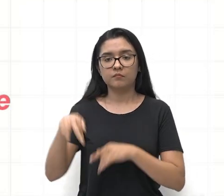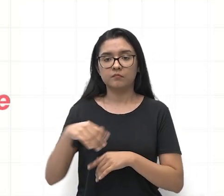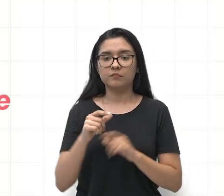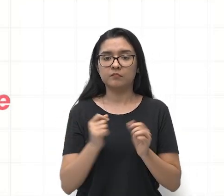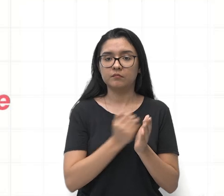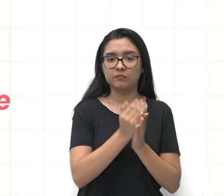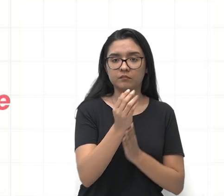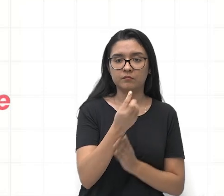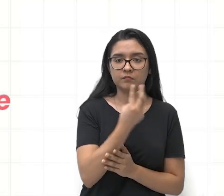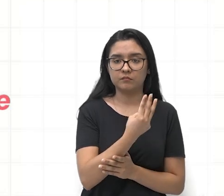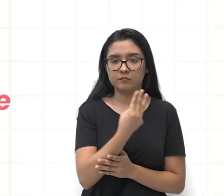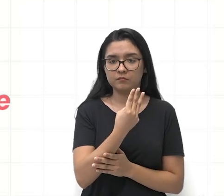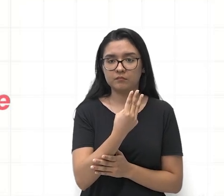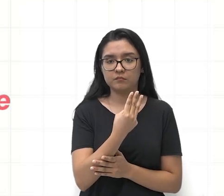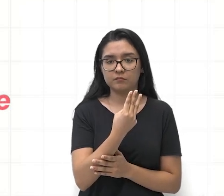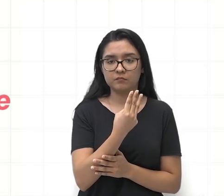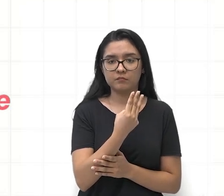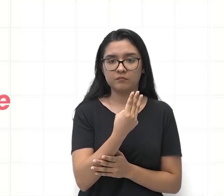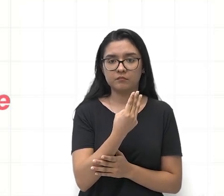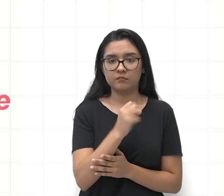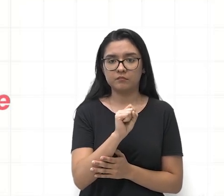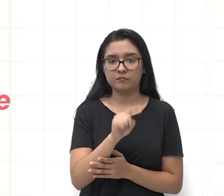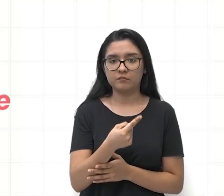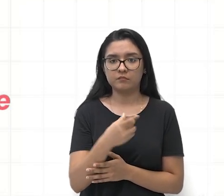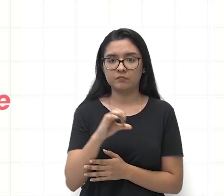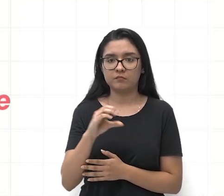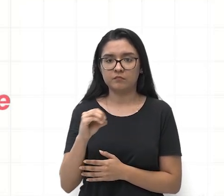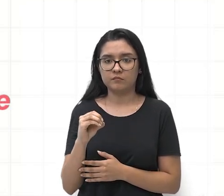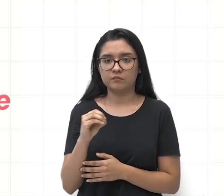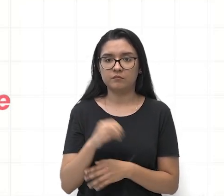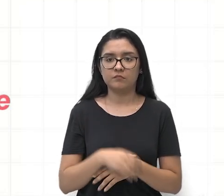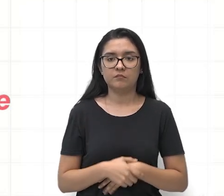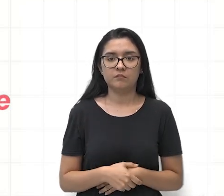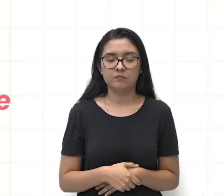de 38,90.